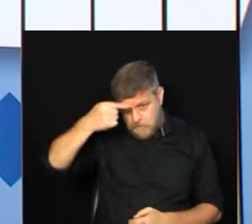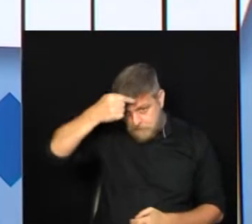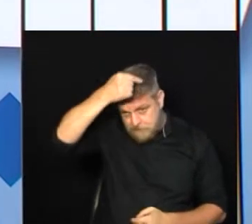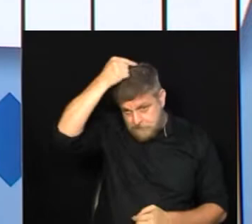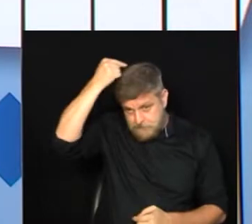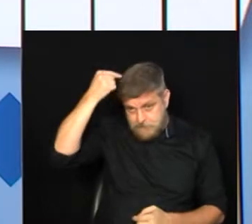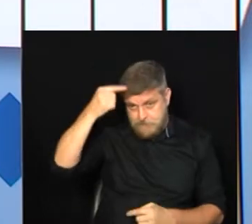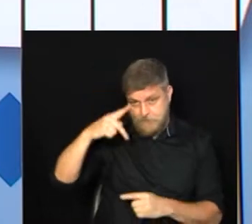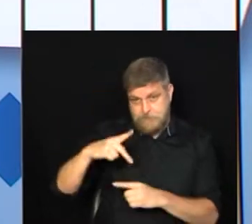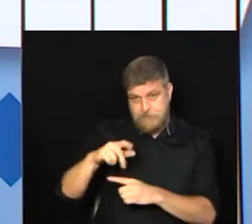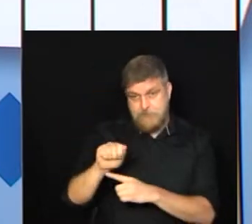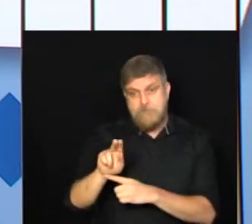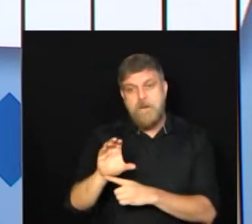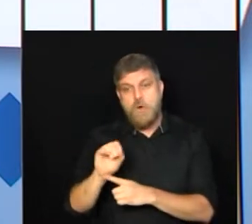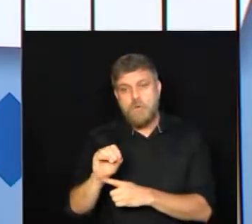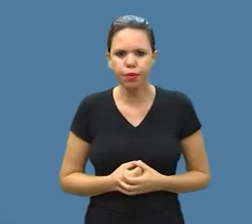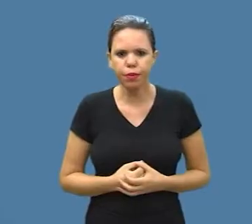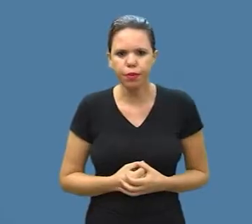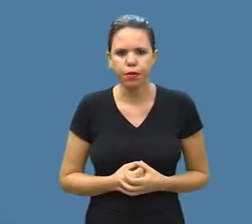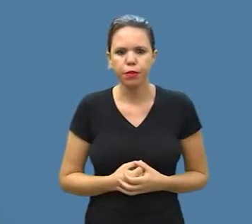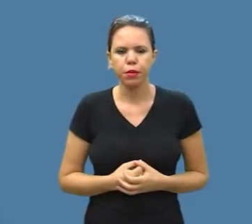Novo.